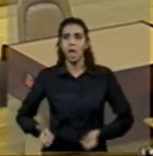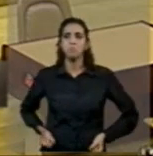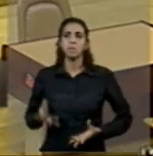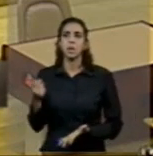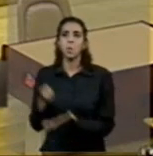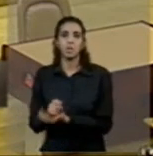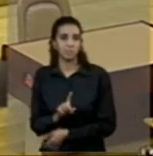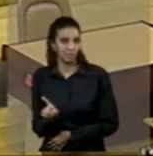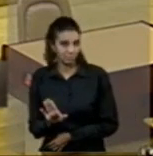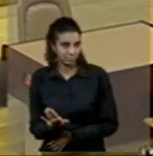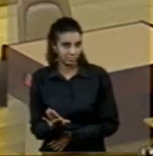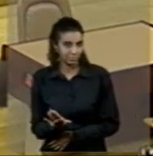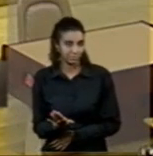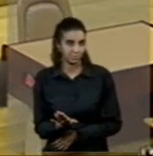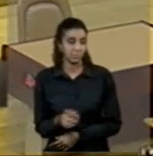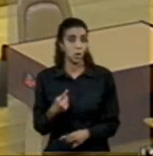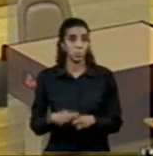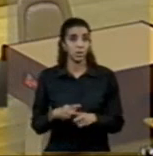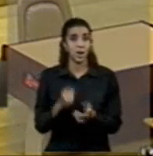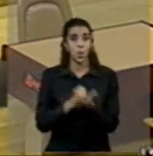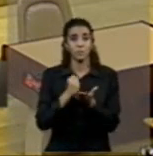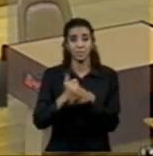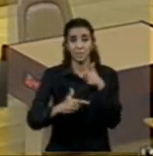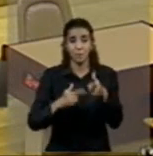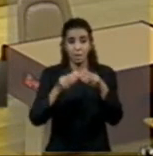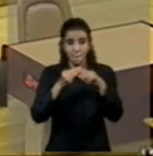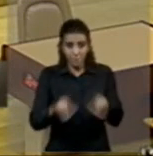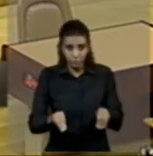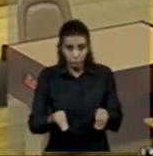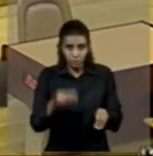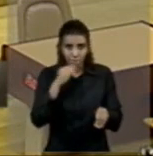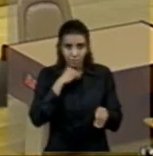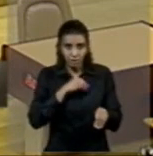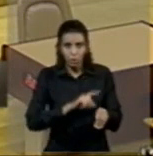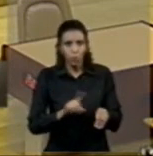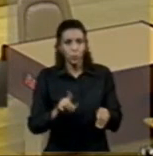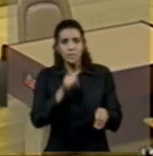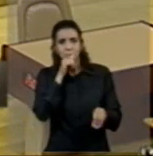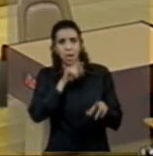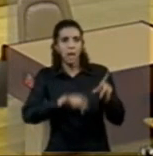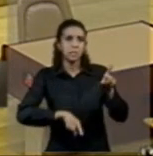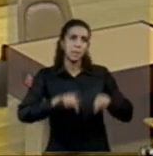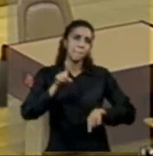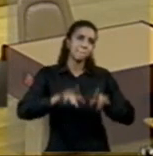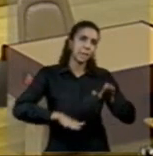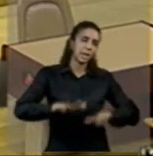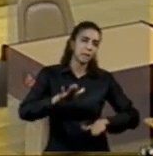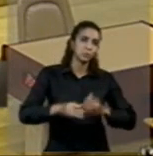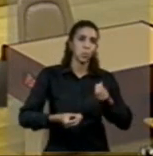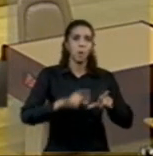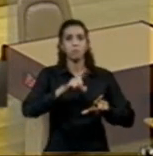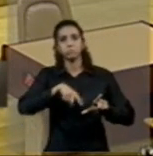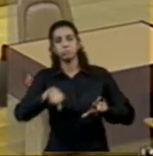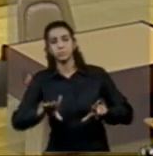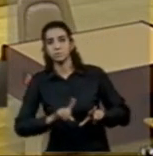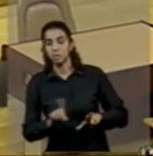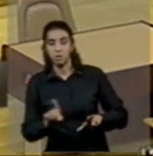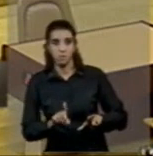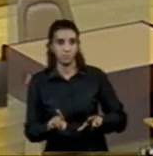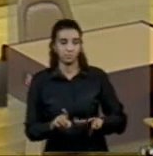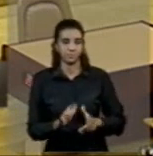A precarização das formas de contratação do trabalho não é uma variável de interferência direta no nível de